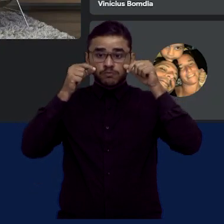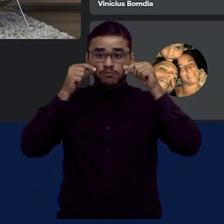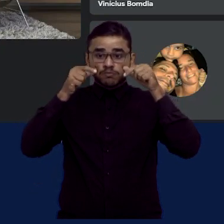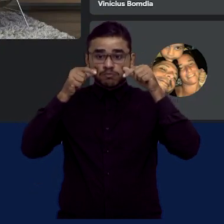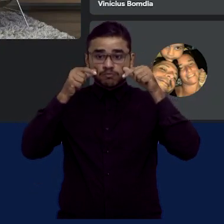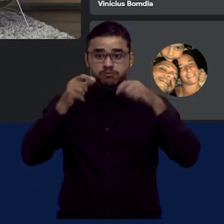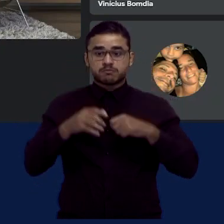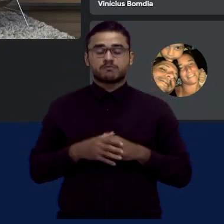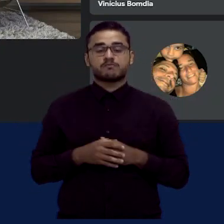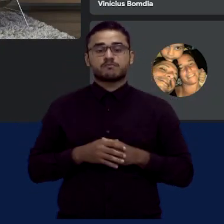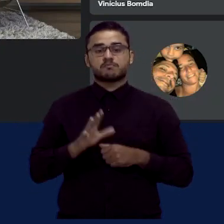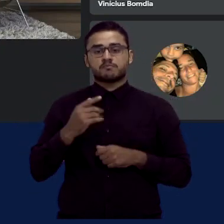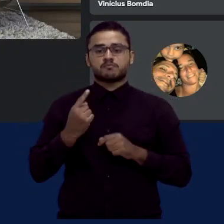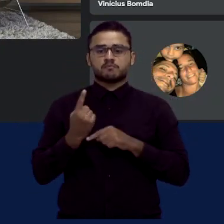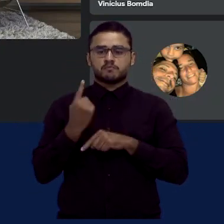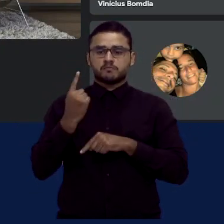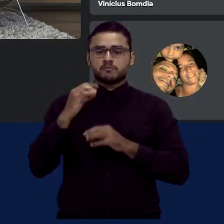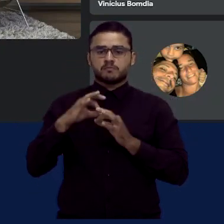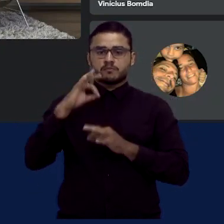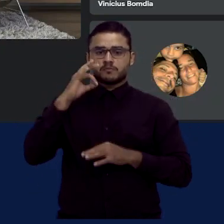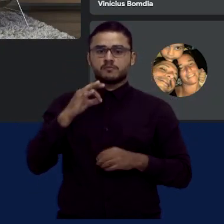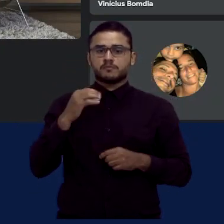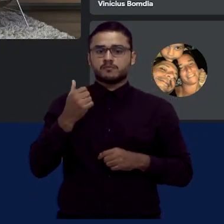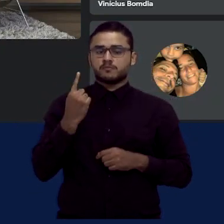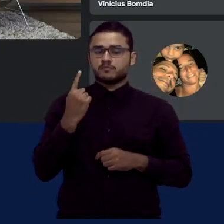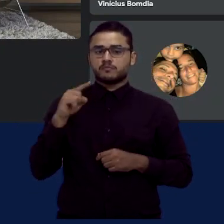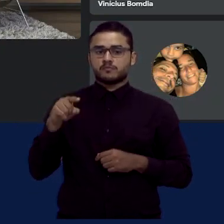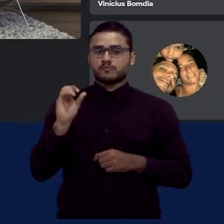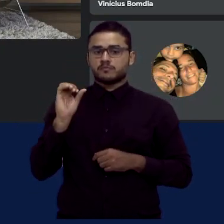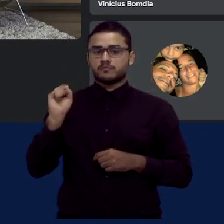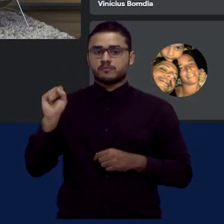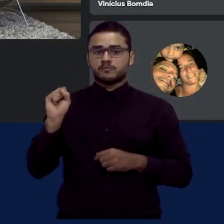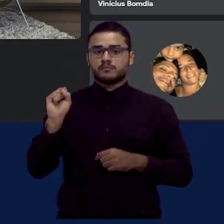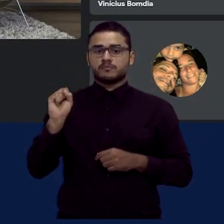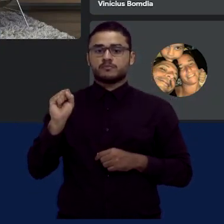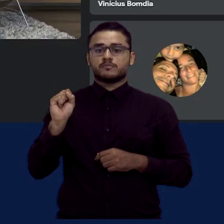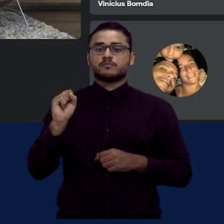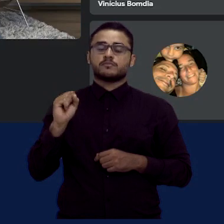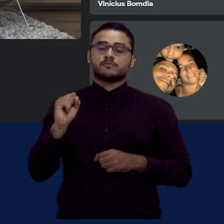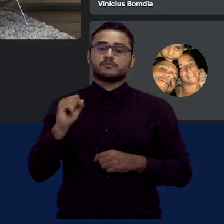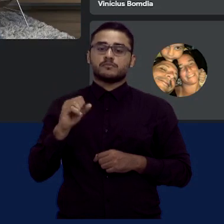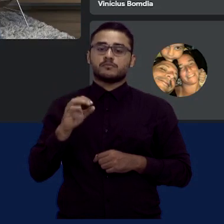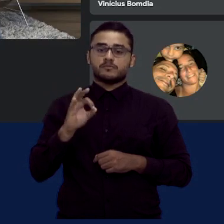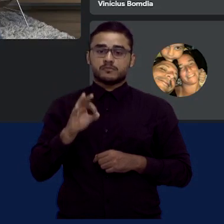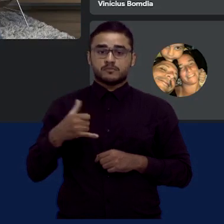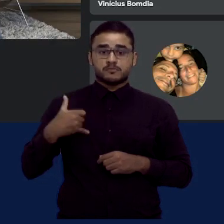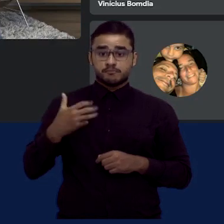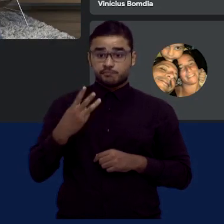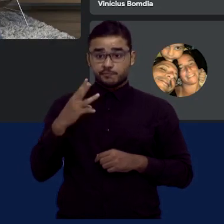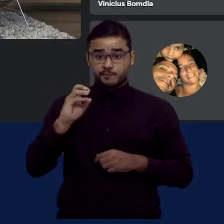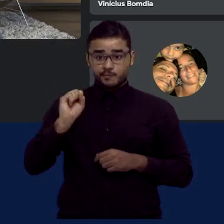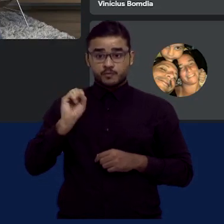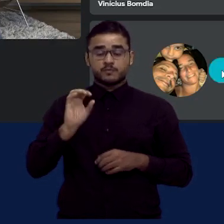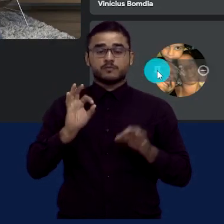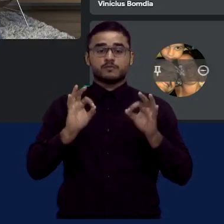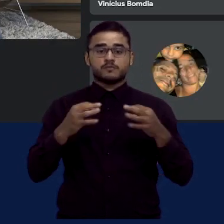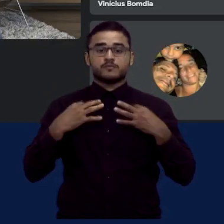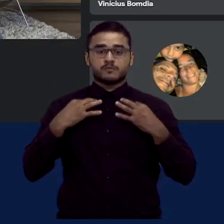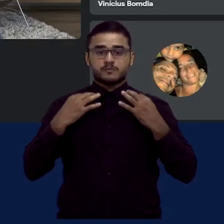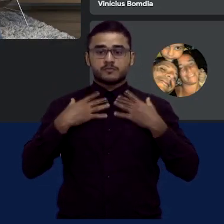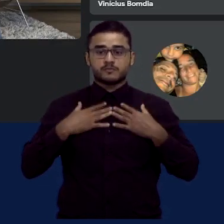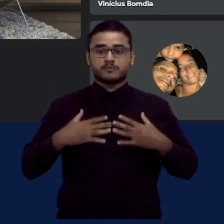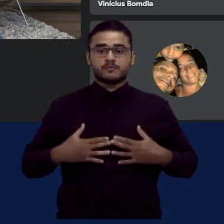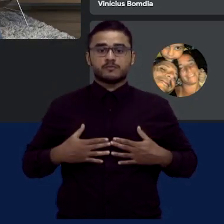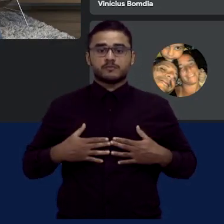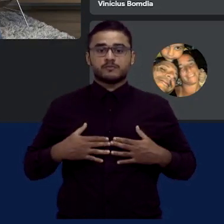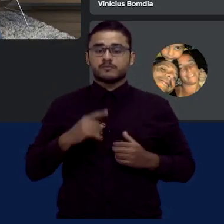menos 1,68, tenho 38 anos, às beiras dos 39. Estou utilizando uma camisa